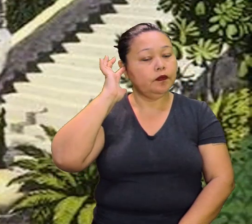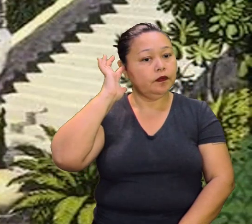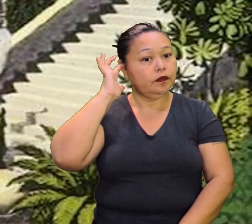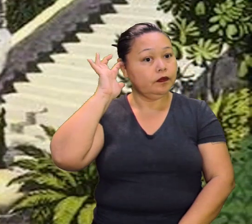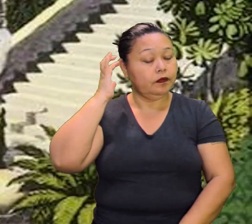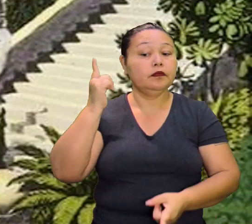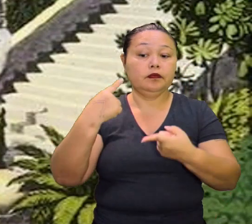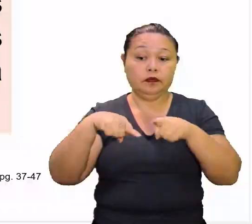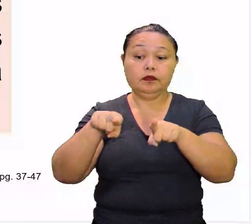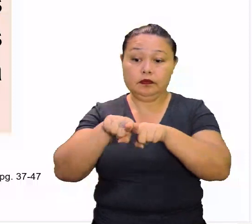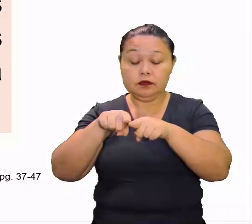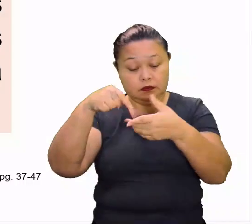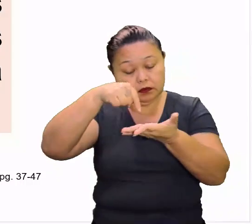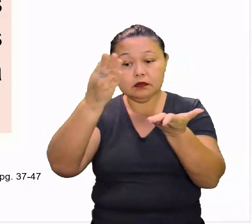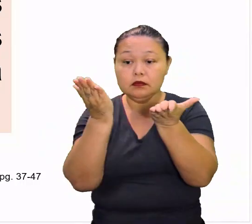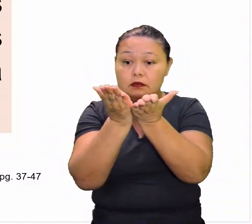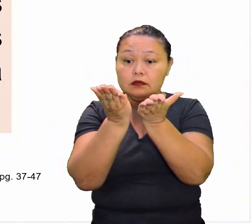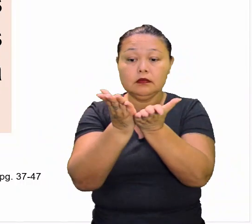Que também é bíblico, né?